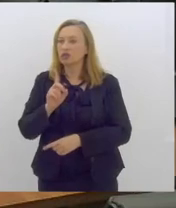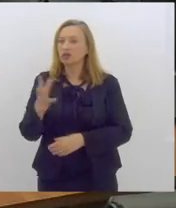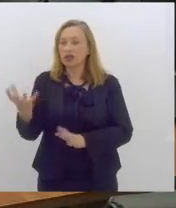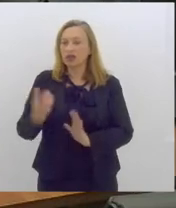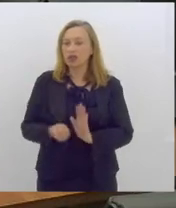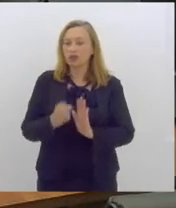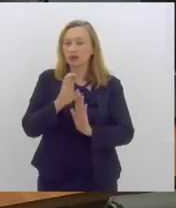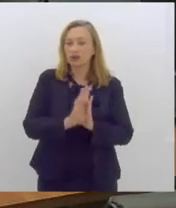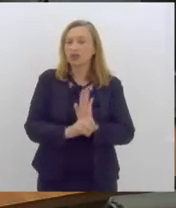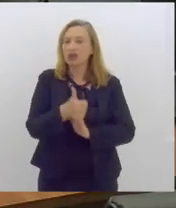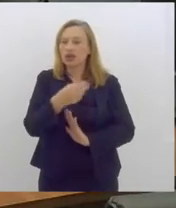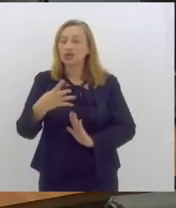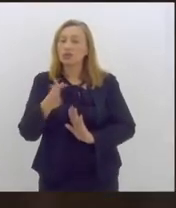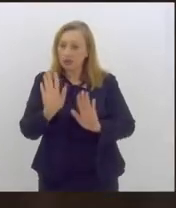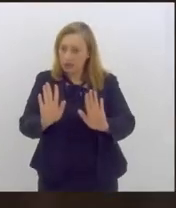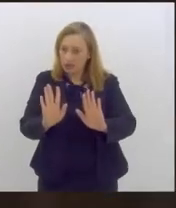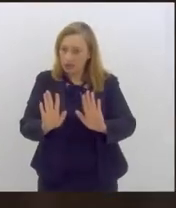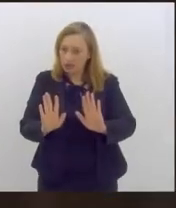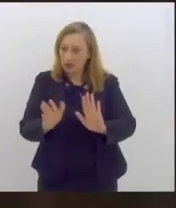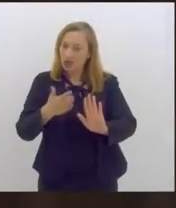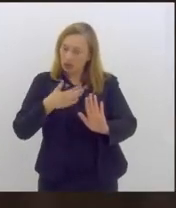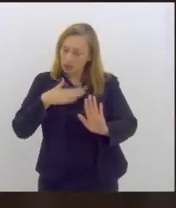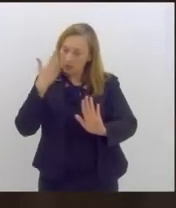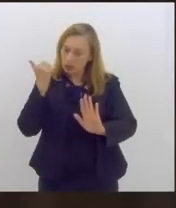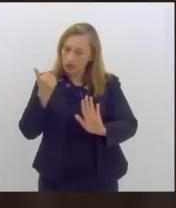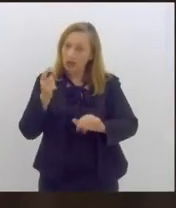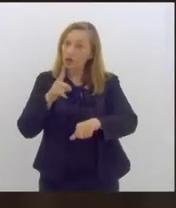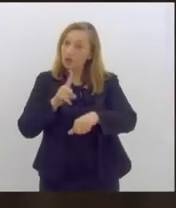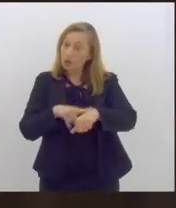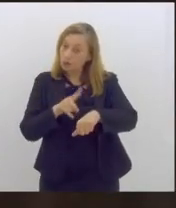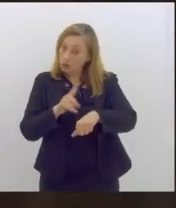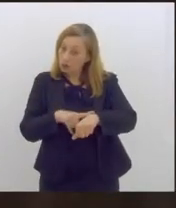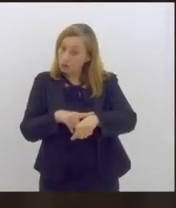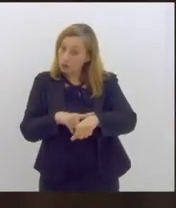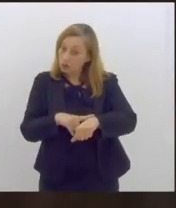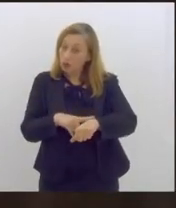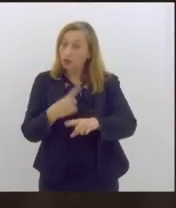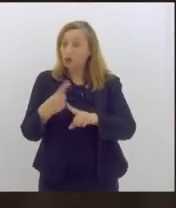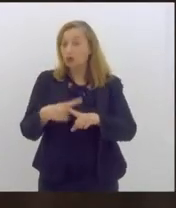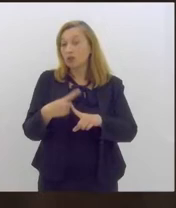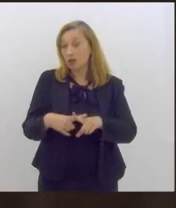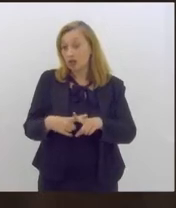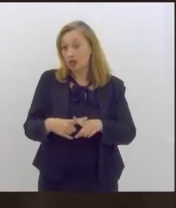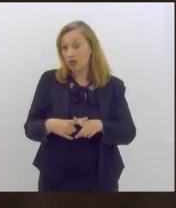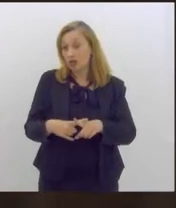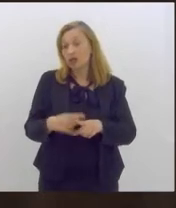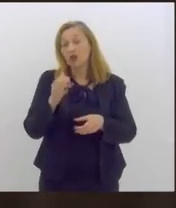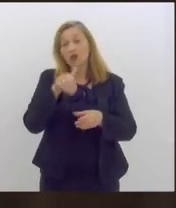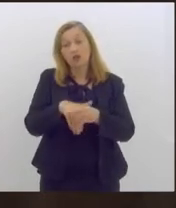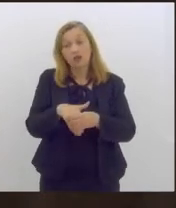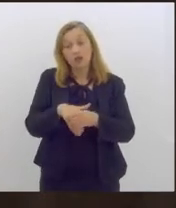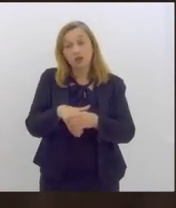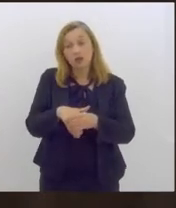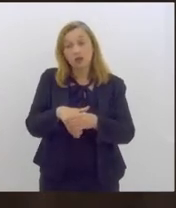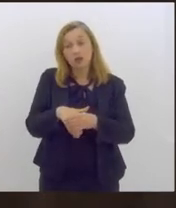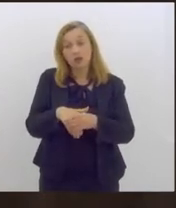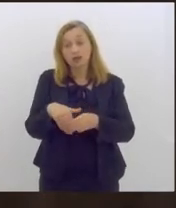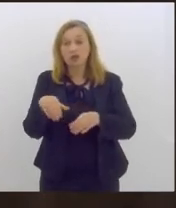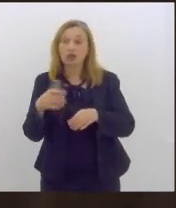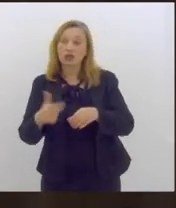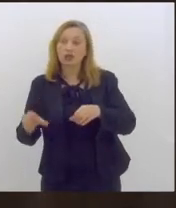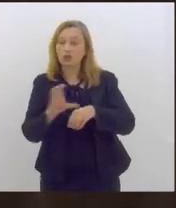recebeu - a14 - eu sei querido mas era hora porque tá prevalecendo o voto da inconstitucionalidade